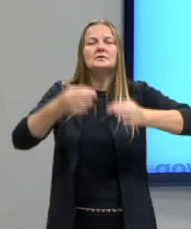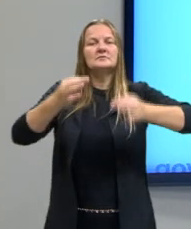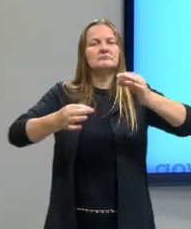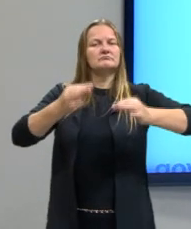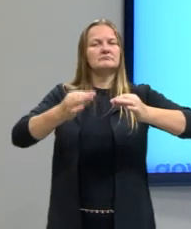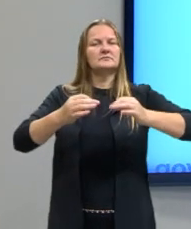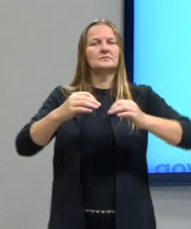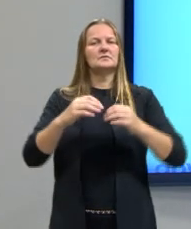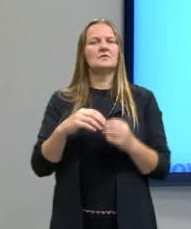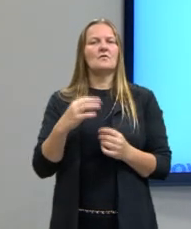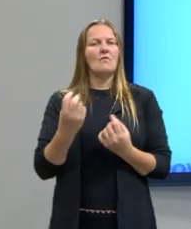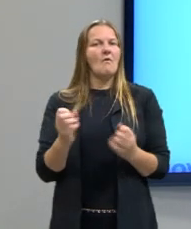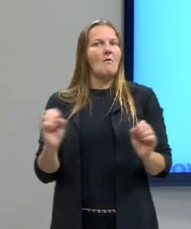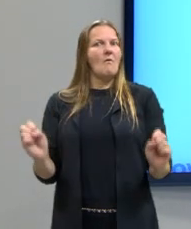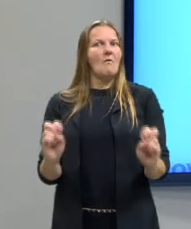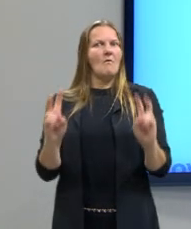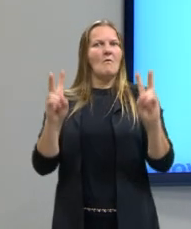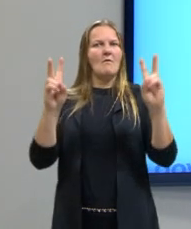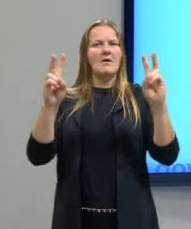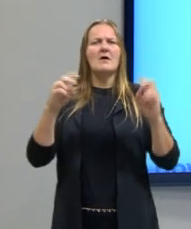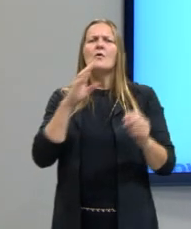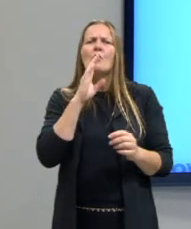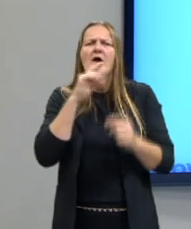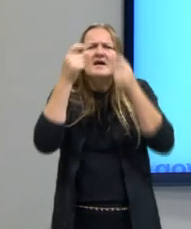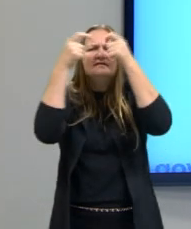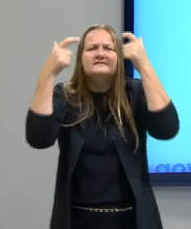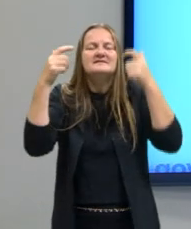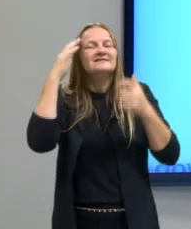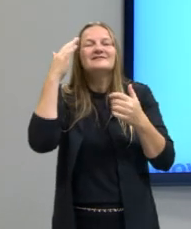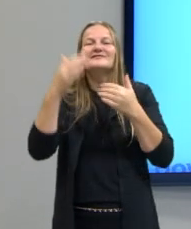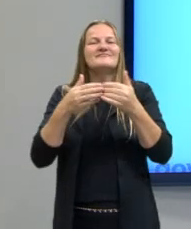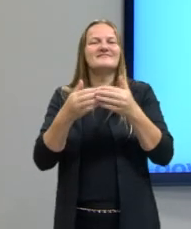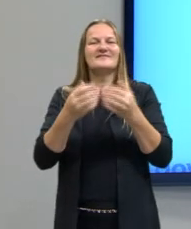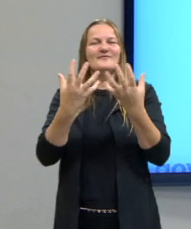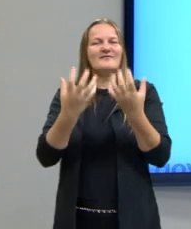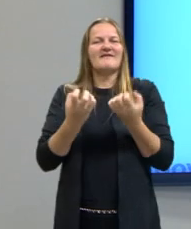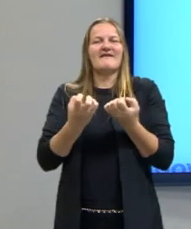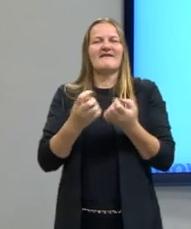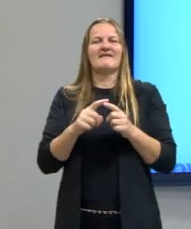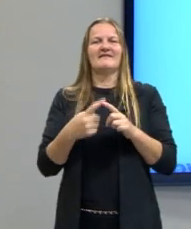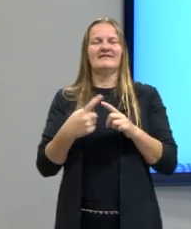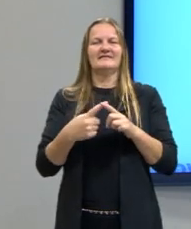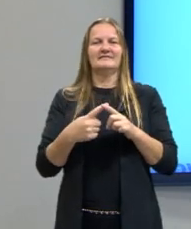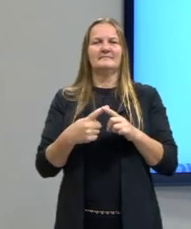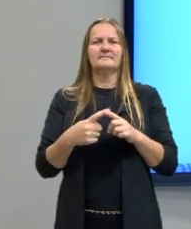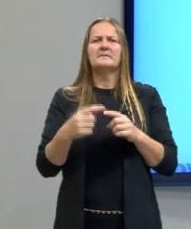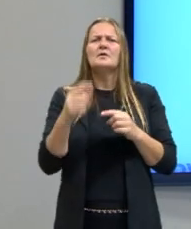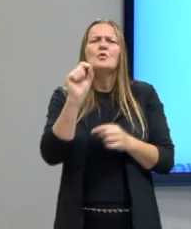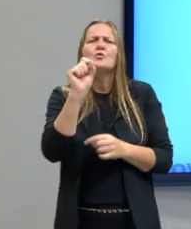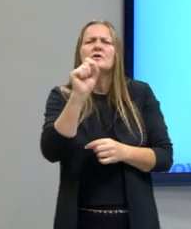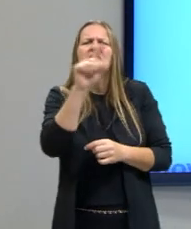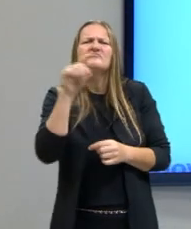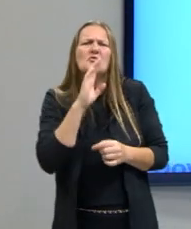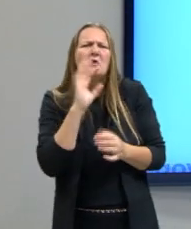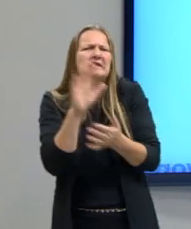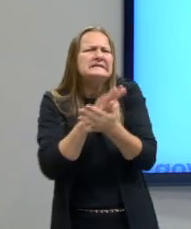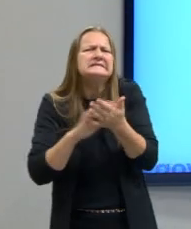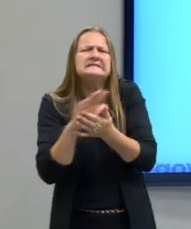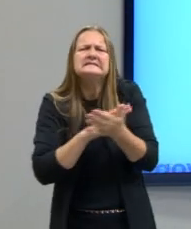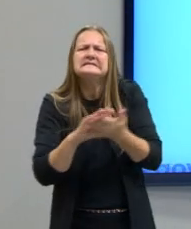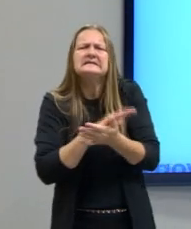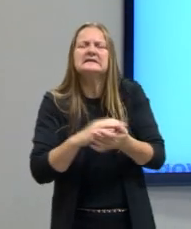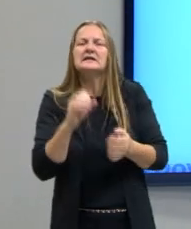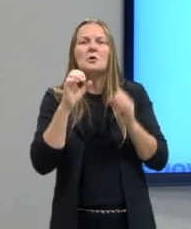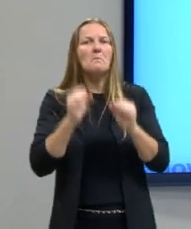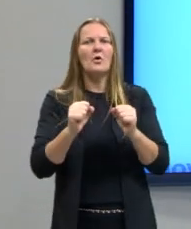Virtuosas os que conhecem nada podem preferires o que não são as os que não as conhecem não